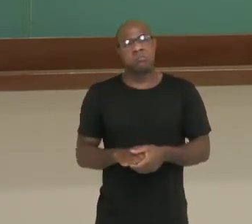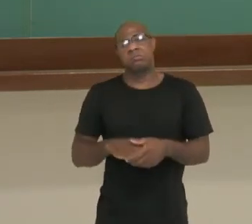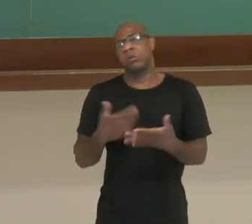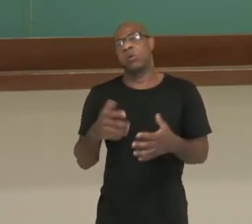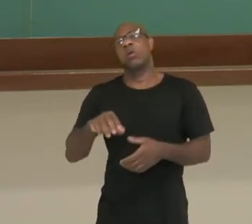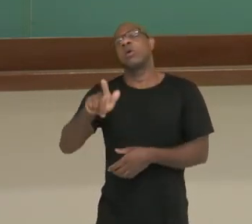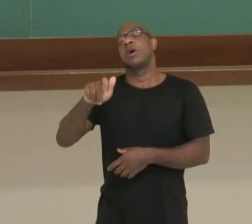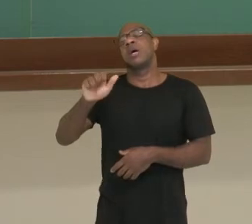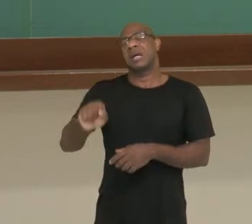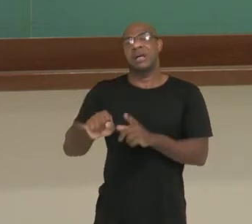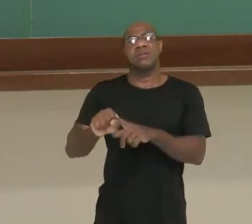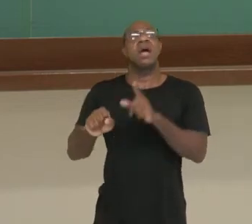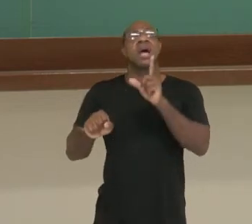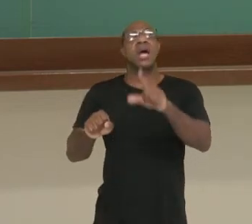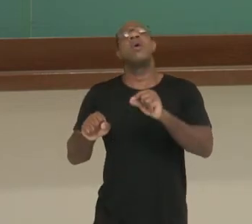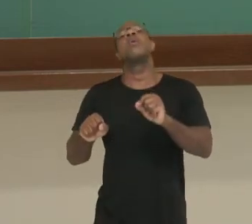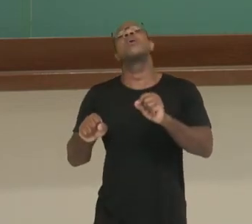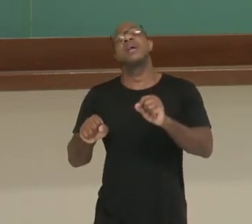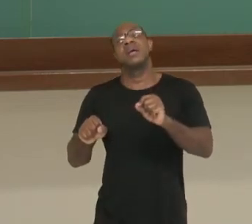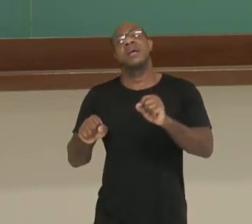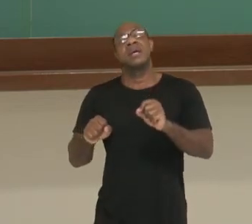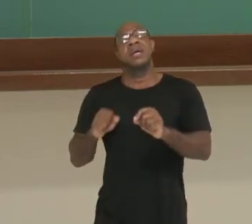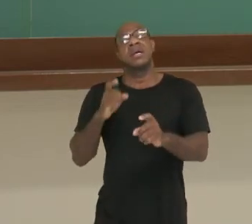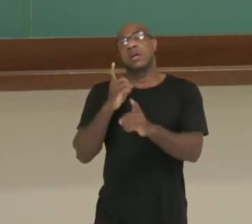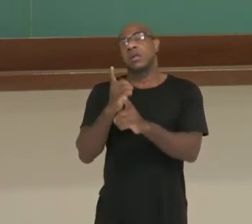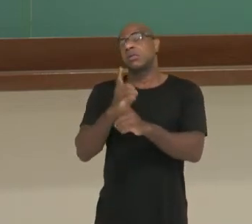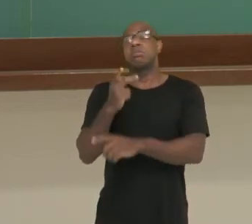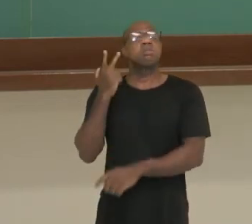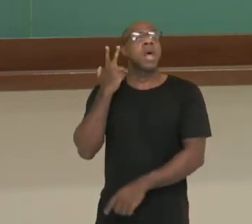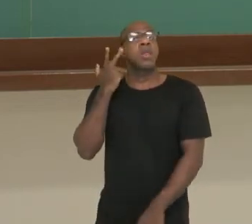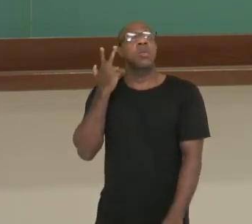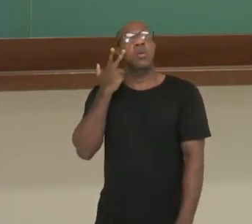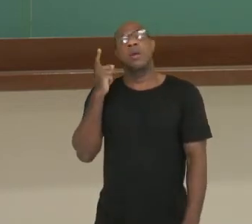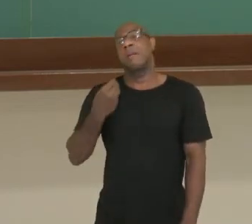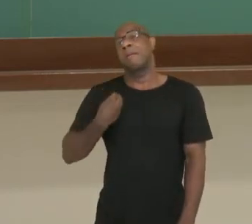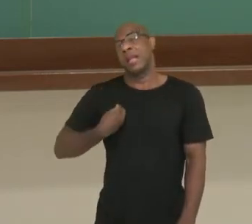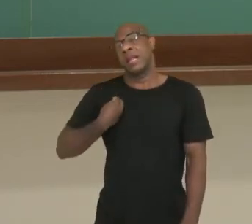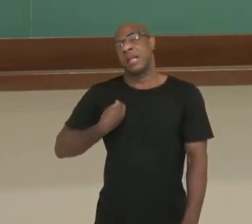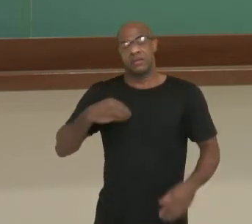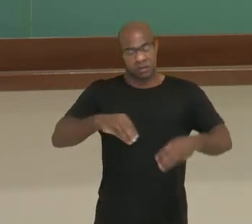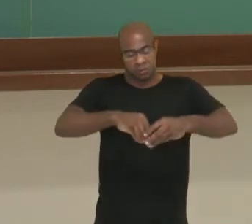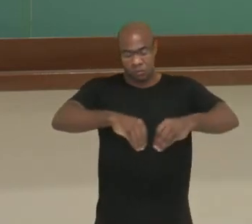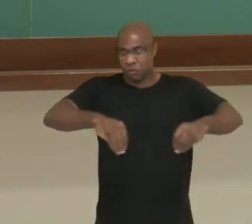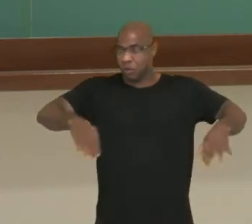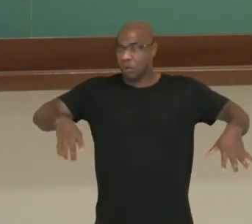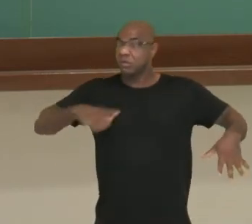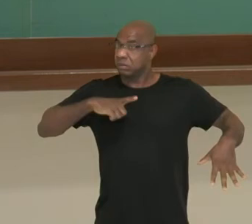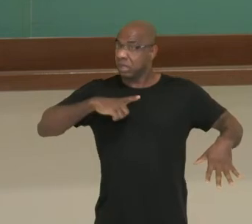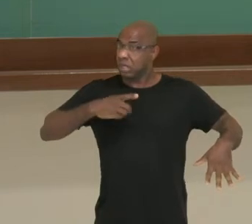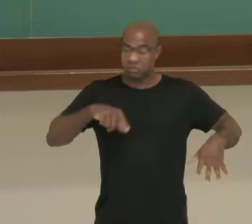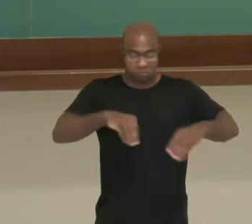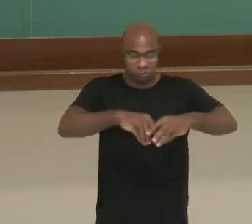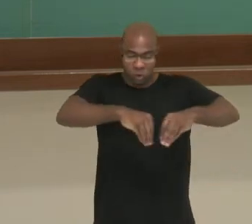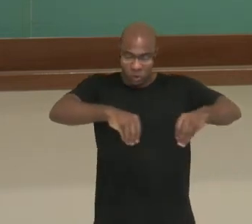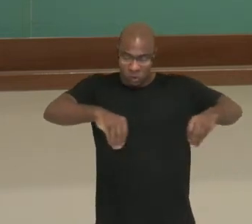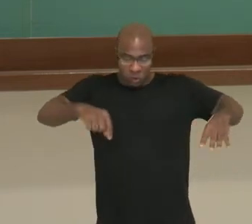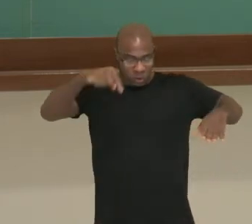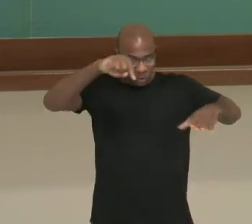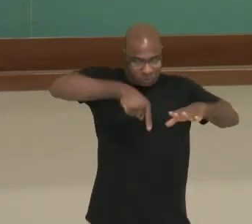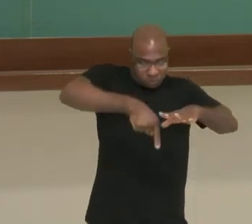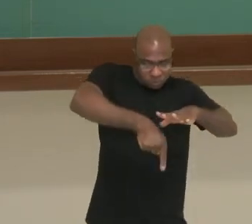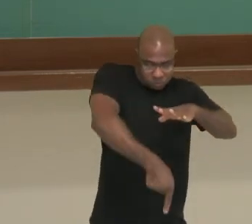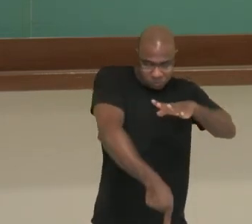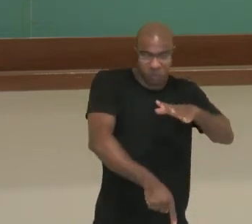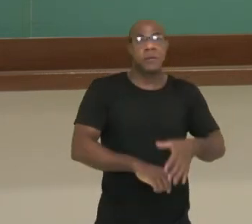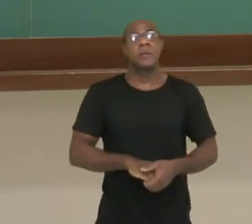gás natural, é aquele gás que se encontra naturalmente presente no solo, presente nessas grandes